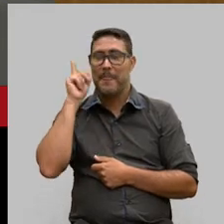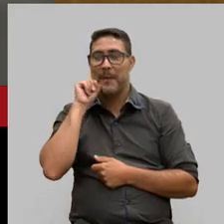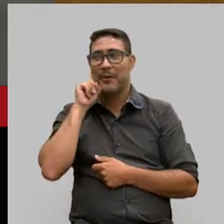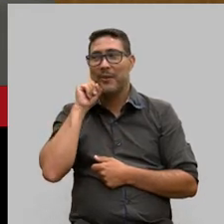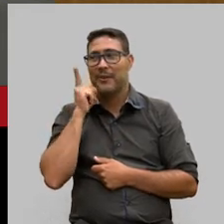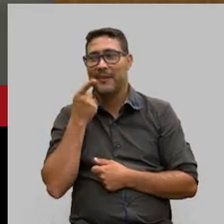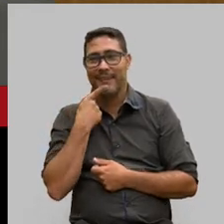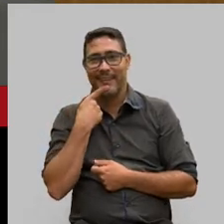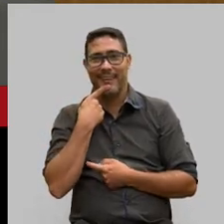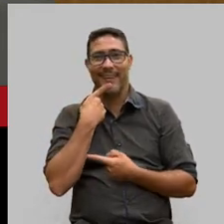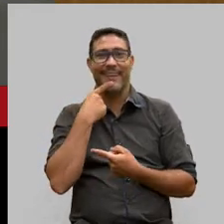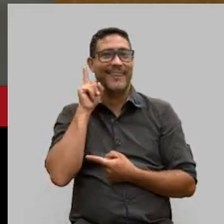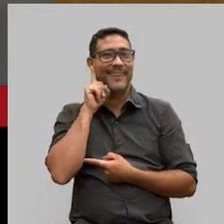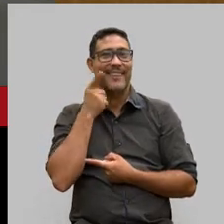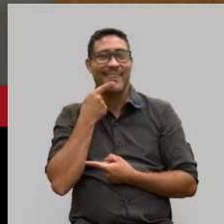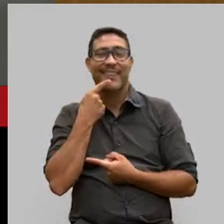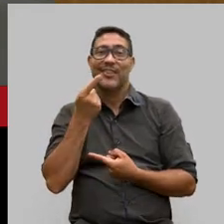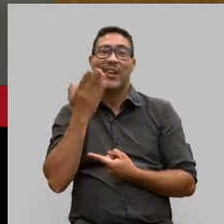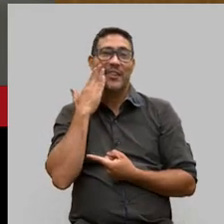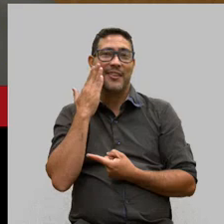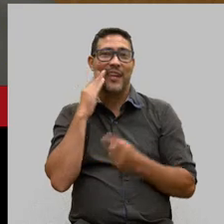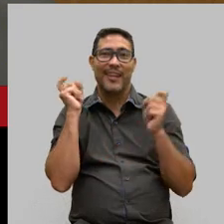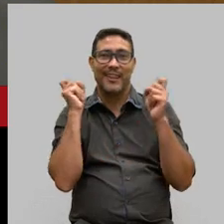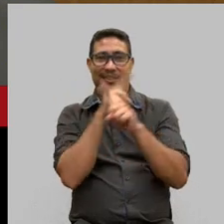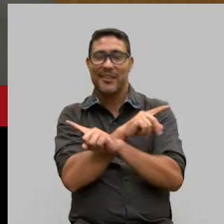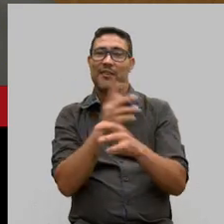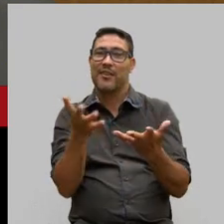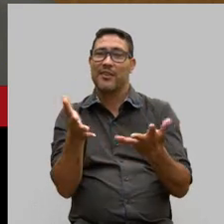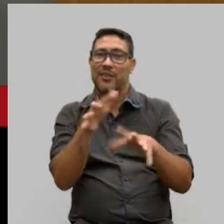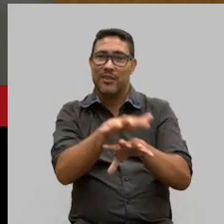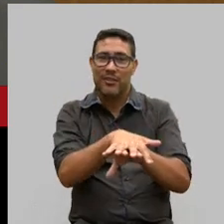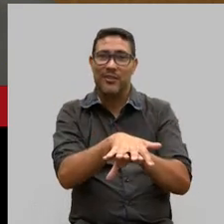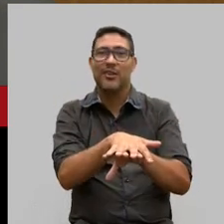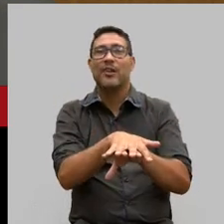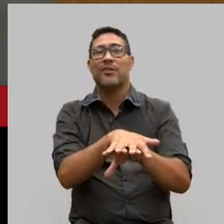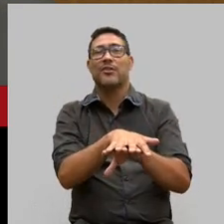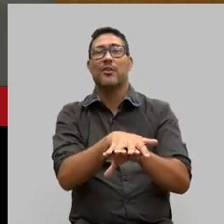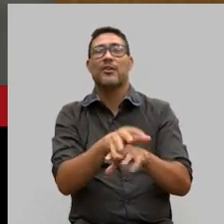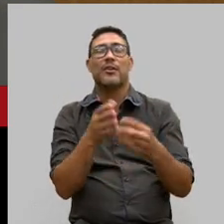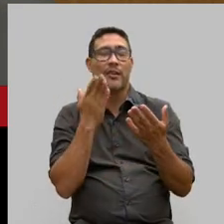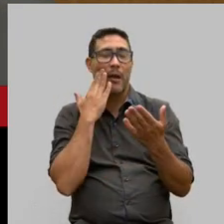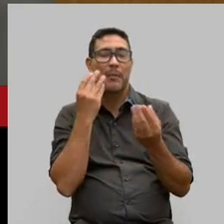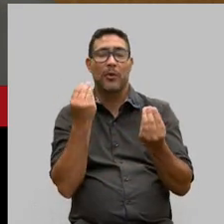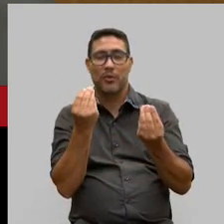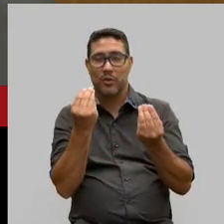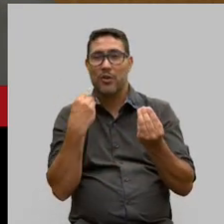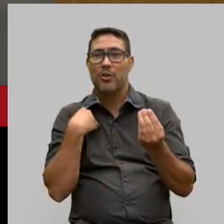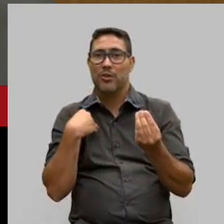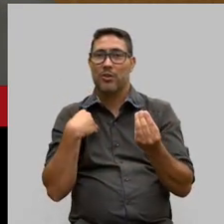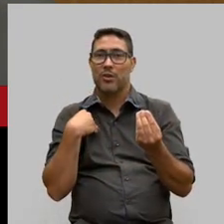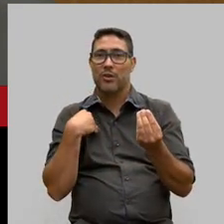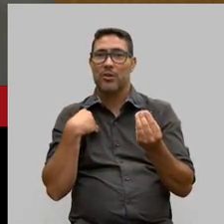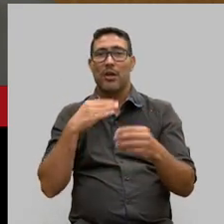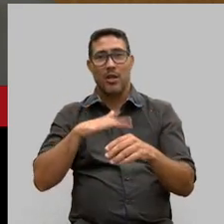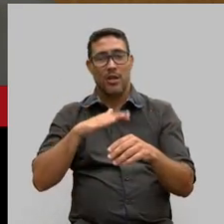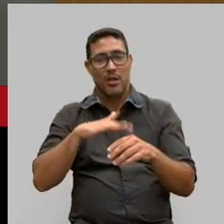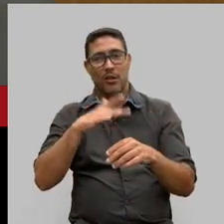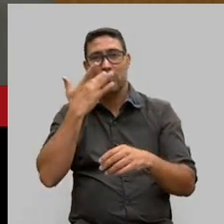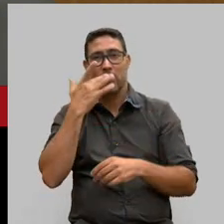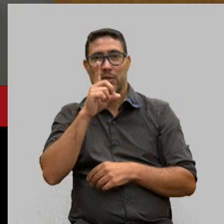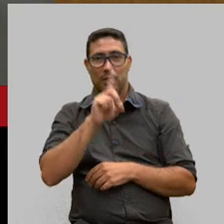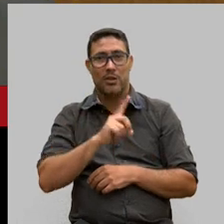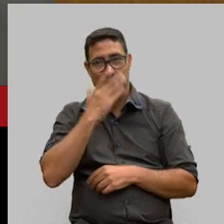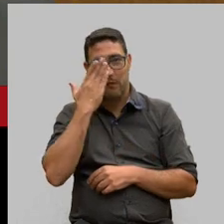difícil é a inclusão né e saber que como a gente somos rejeitados sou um deficiente visual e fui